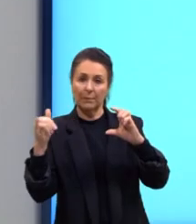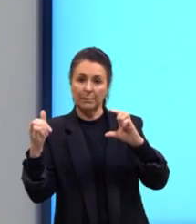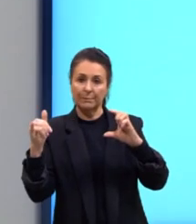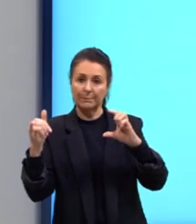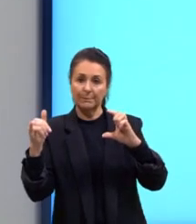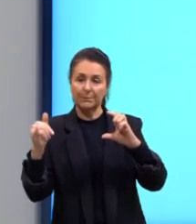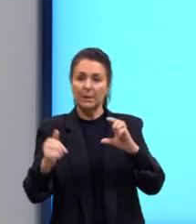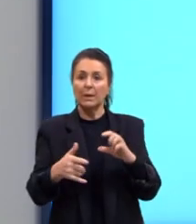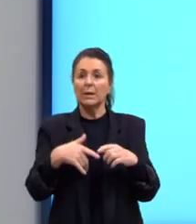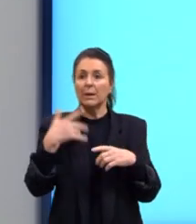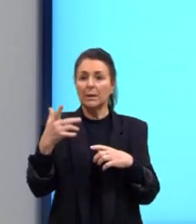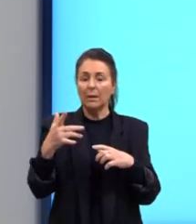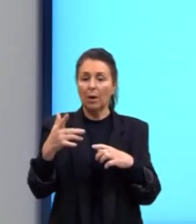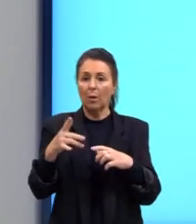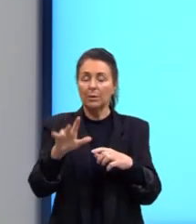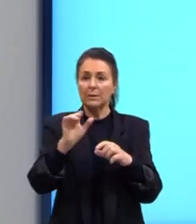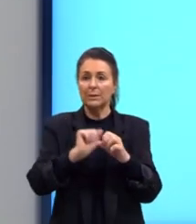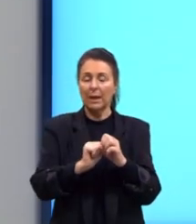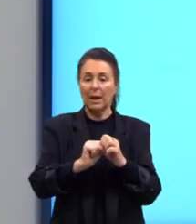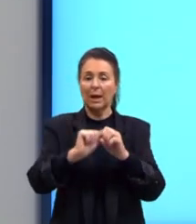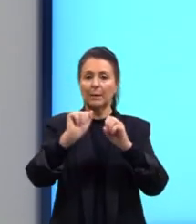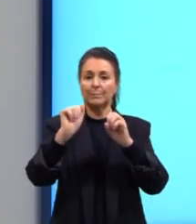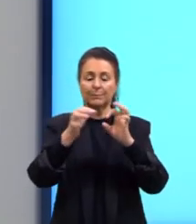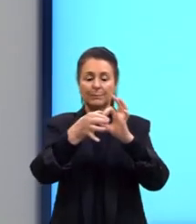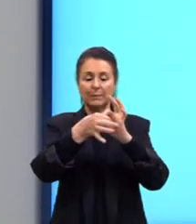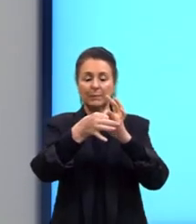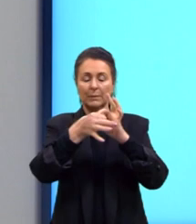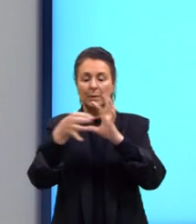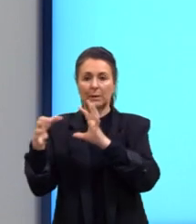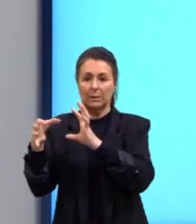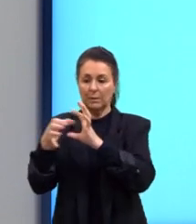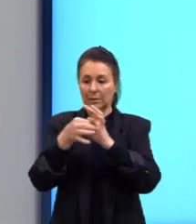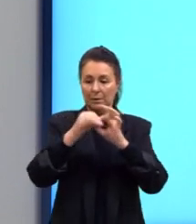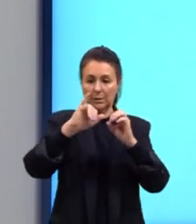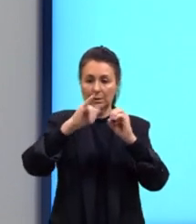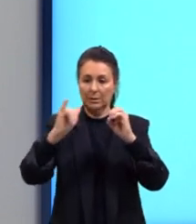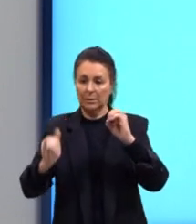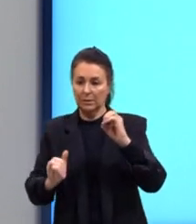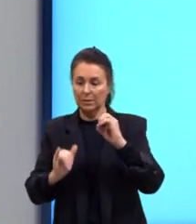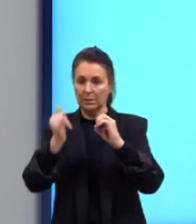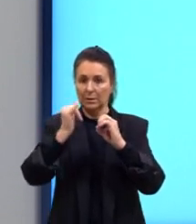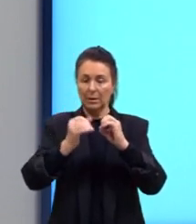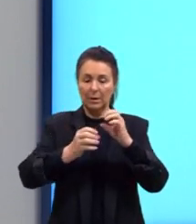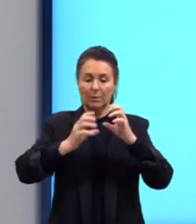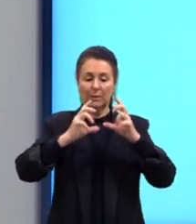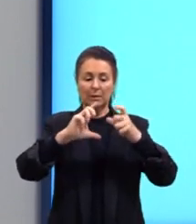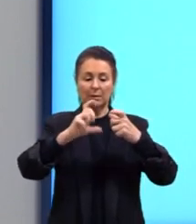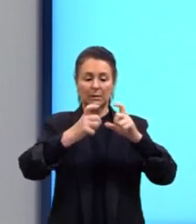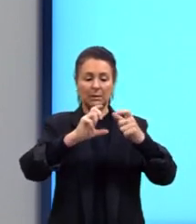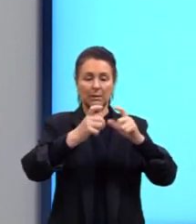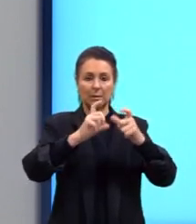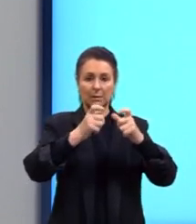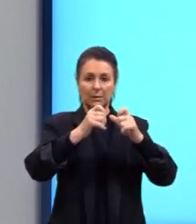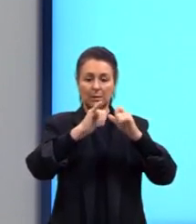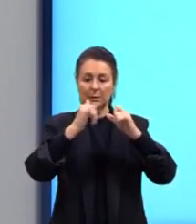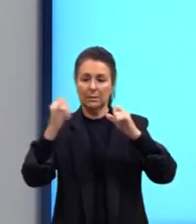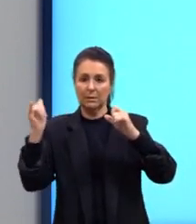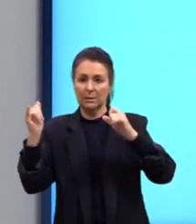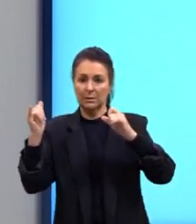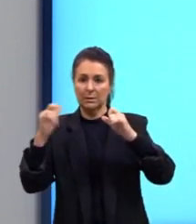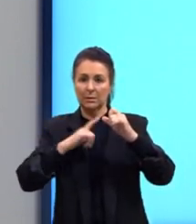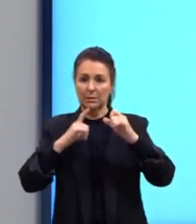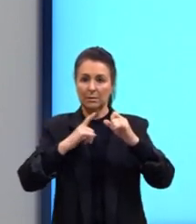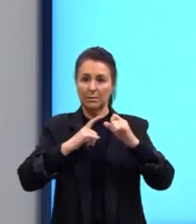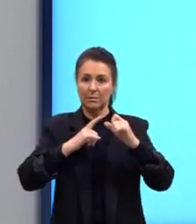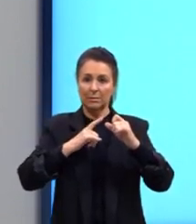bom então no esquema da eletrólise né no processo de eletrólise vai ter um circuito elétrico tá onde eu vou